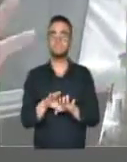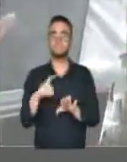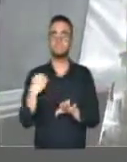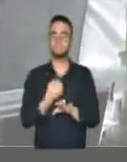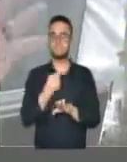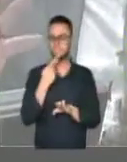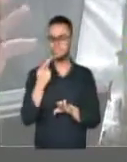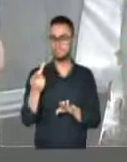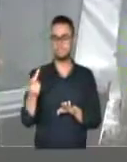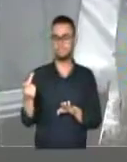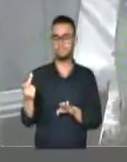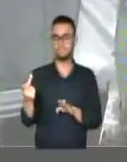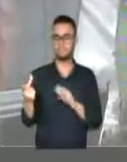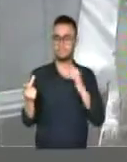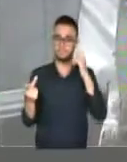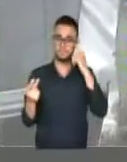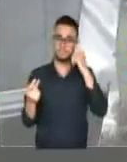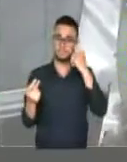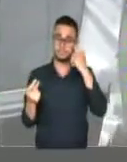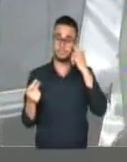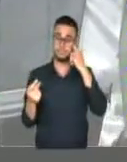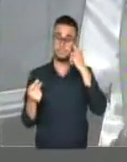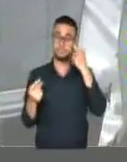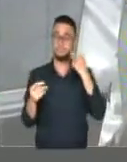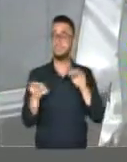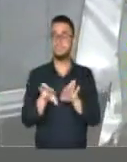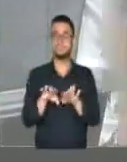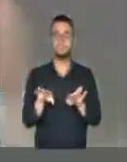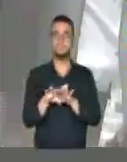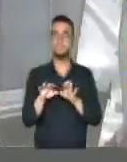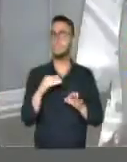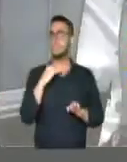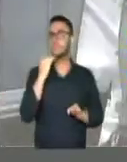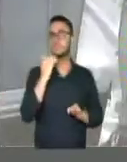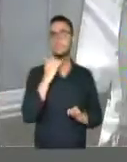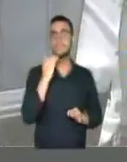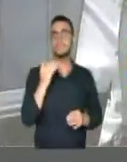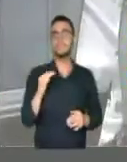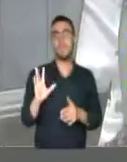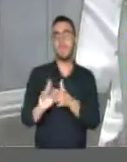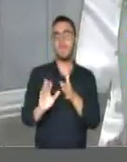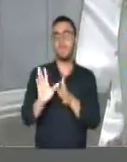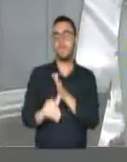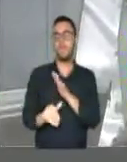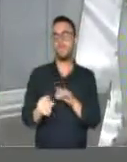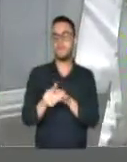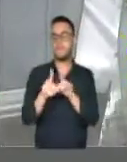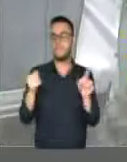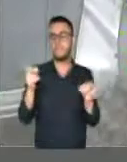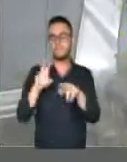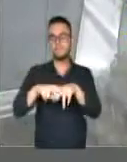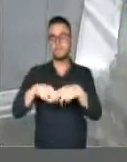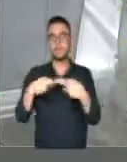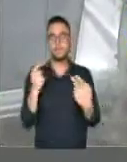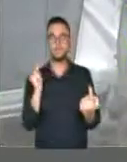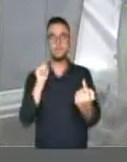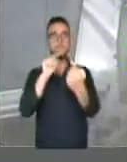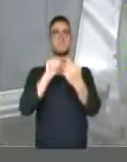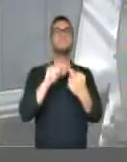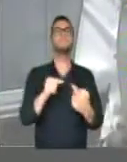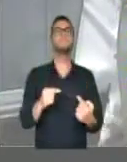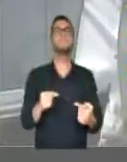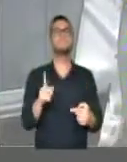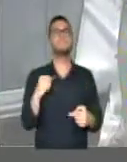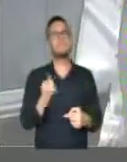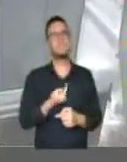o rouba, mas é pela causa. Nós sabemos, deputado Reginaldo, que os